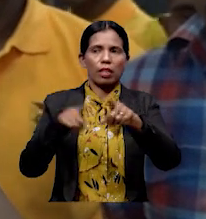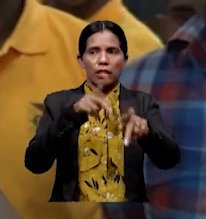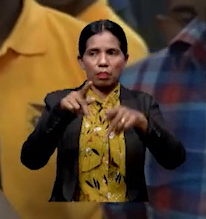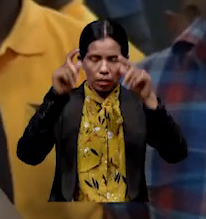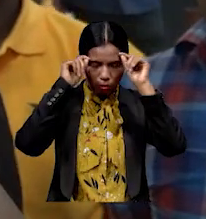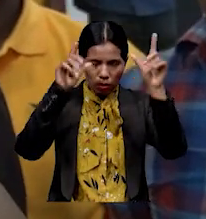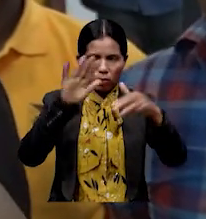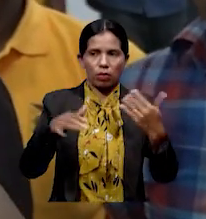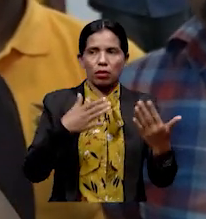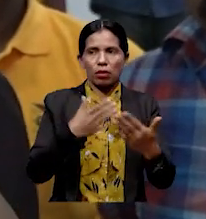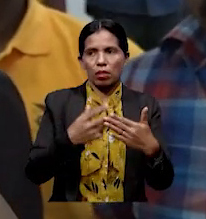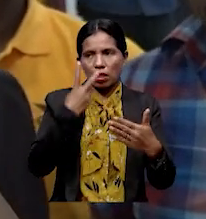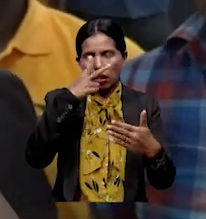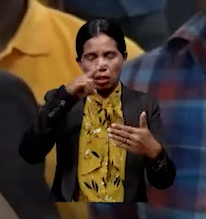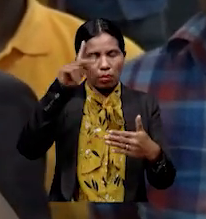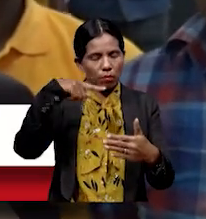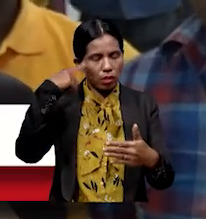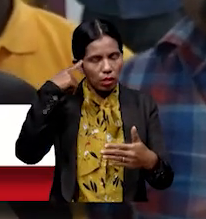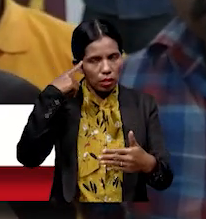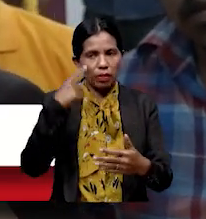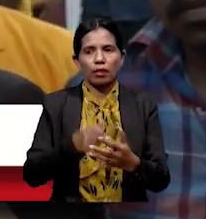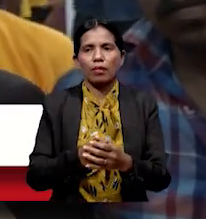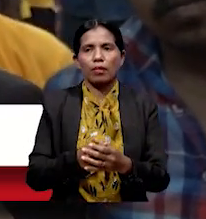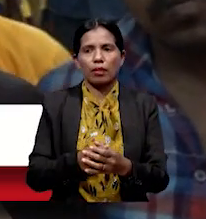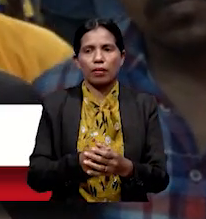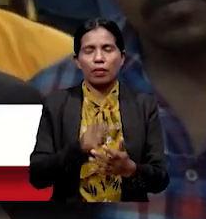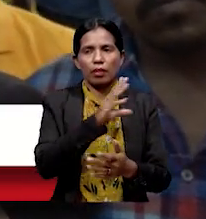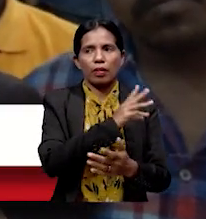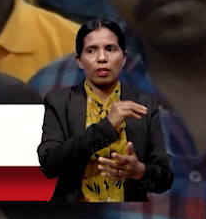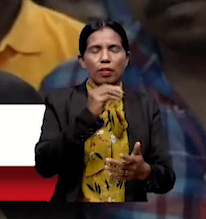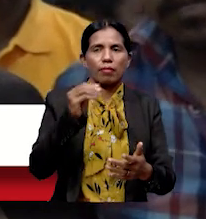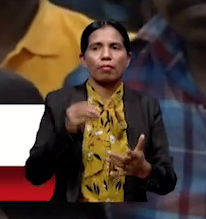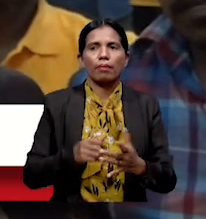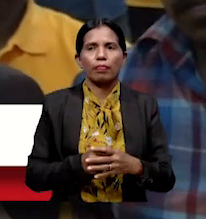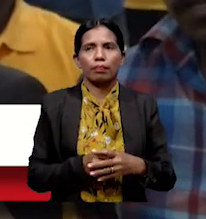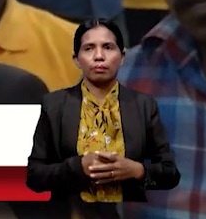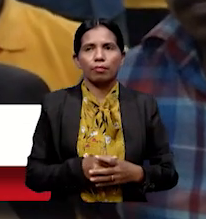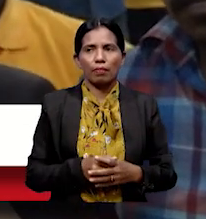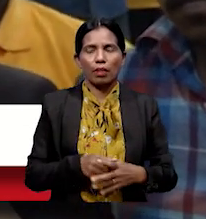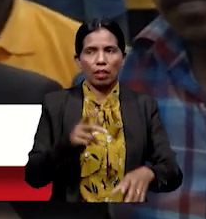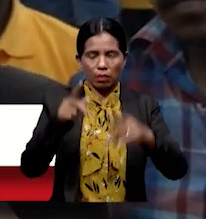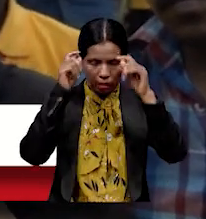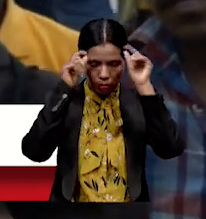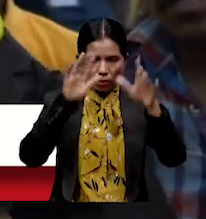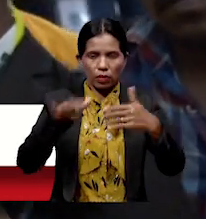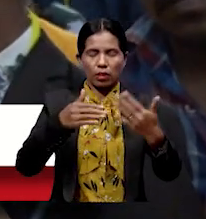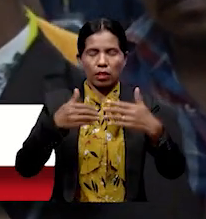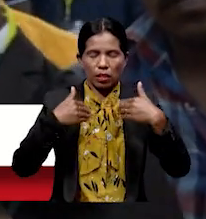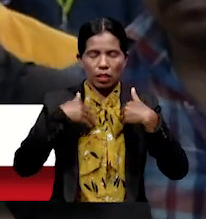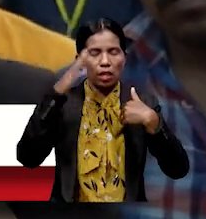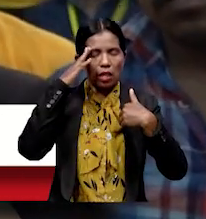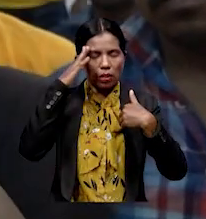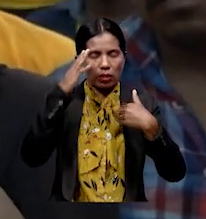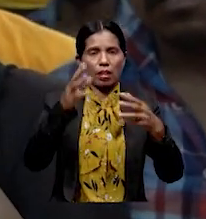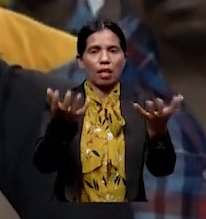todo, a revolução política, a condição, situação política atual, né? Timor Leste todo e a não e a não ainda quer